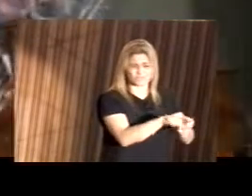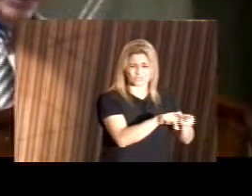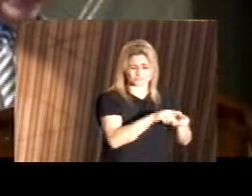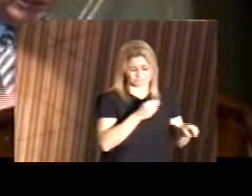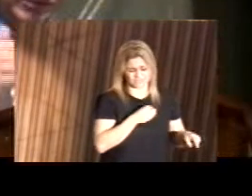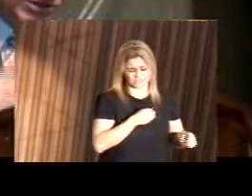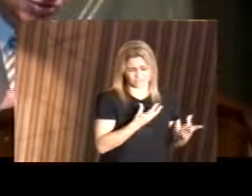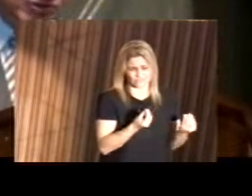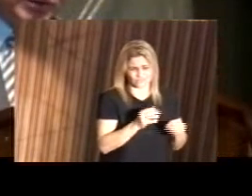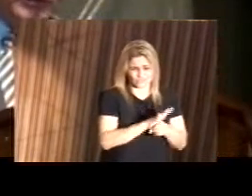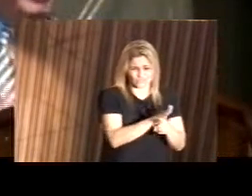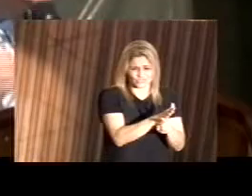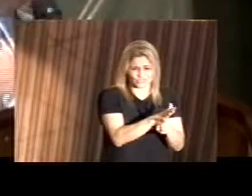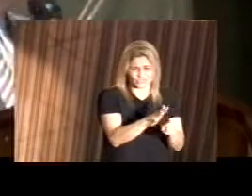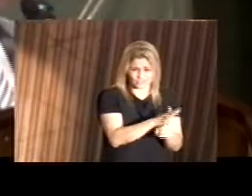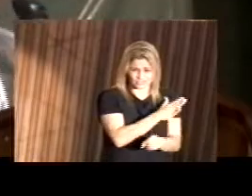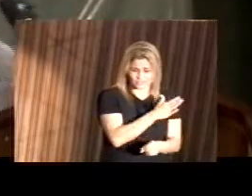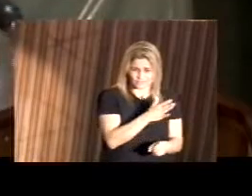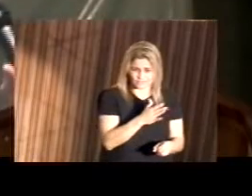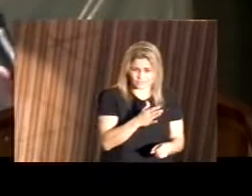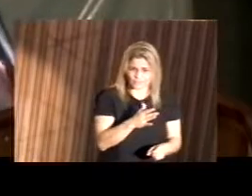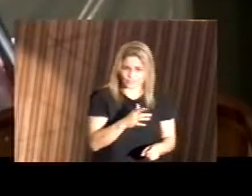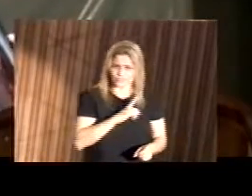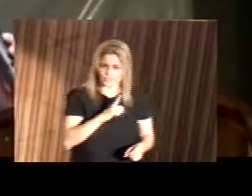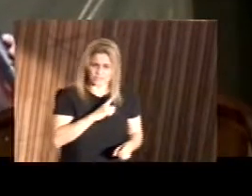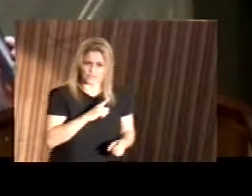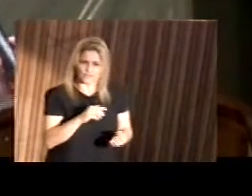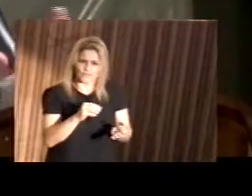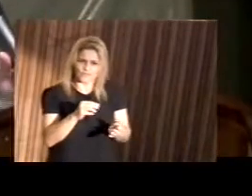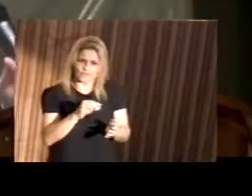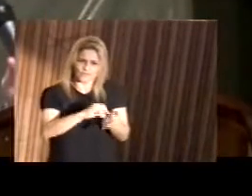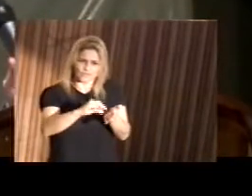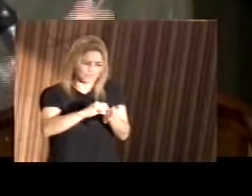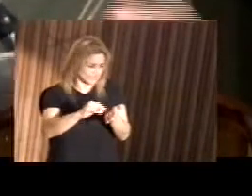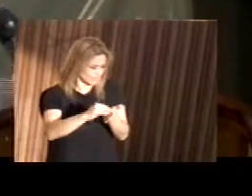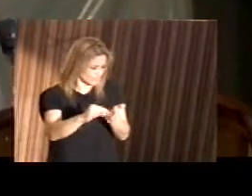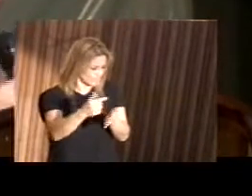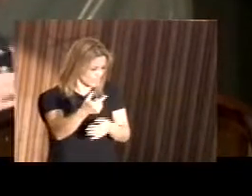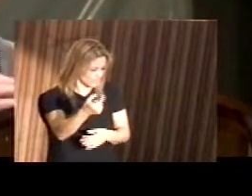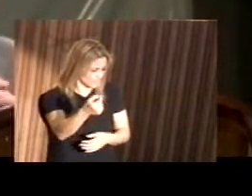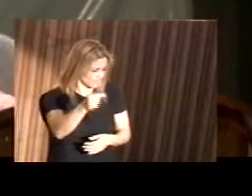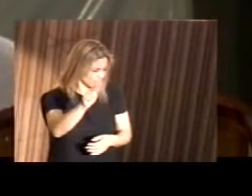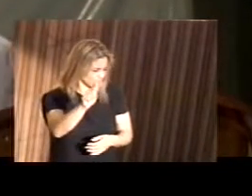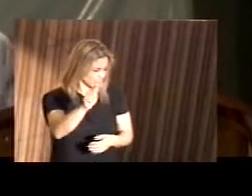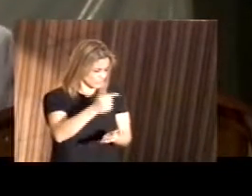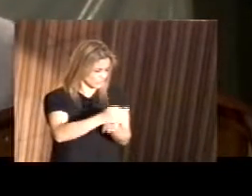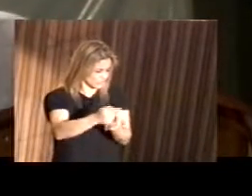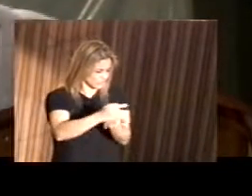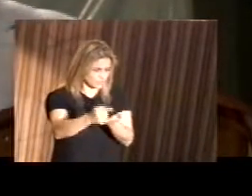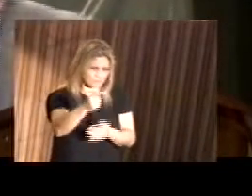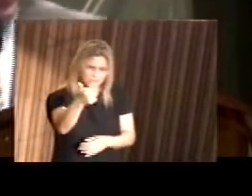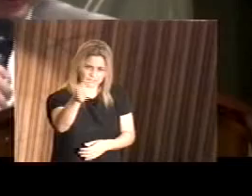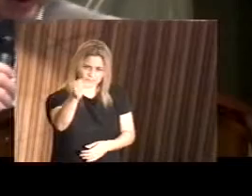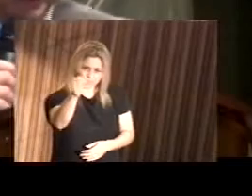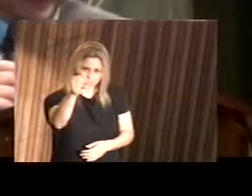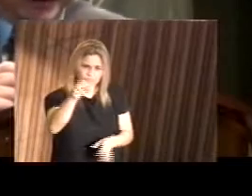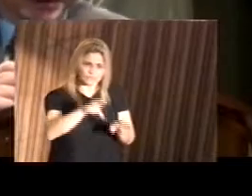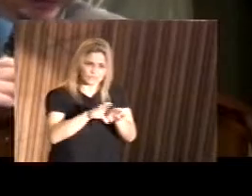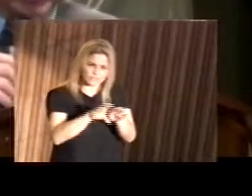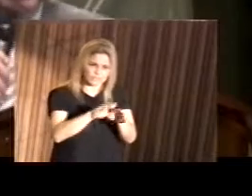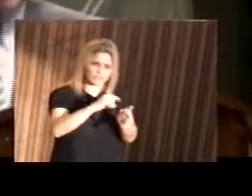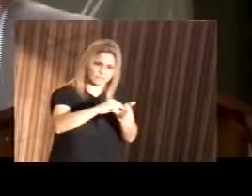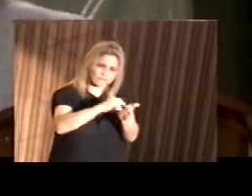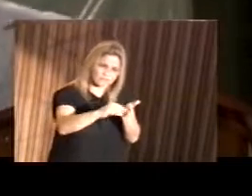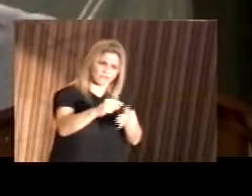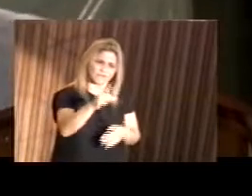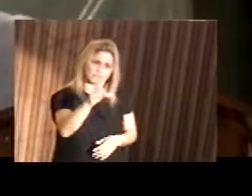E lá no capítulo 18, verso 20, ele já anuncia para Abraão que isso vai acontecer. No capítulo 19,